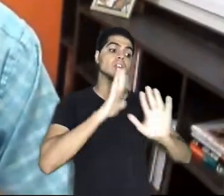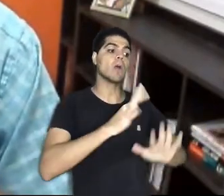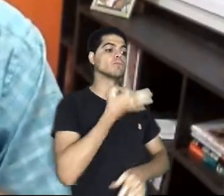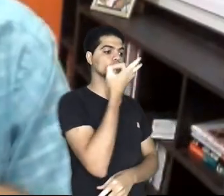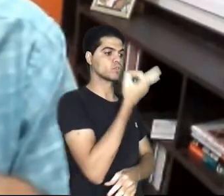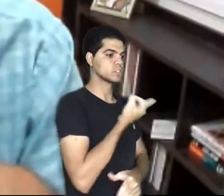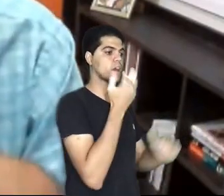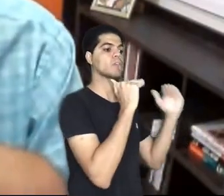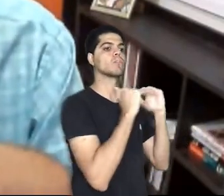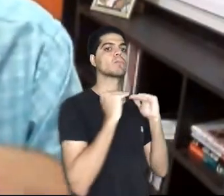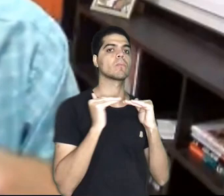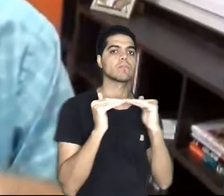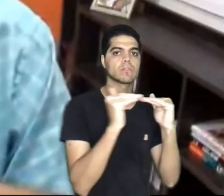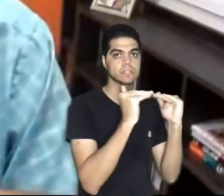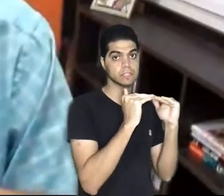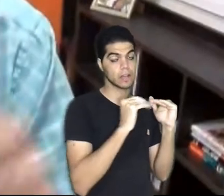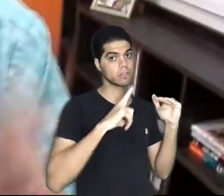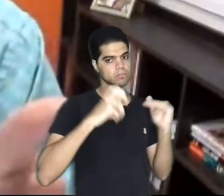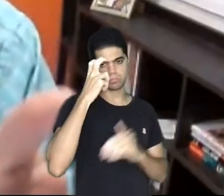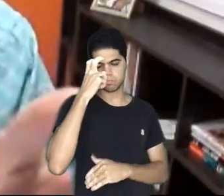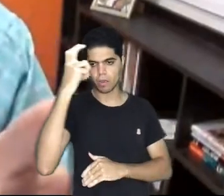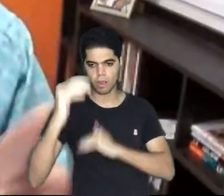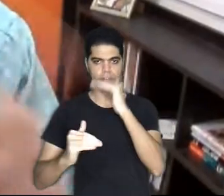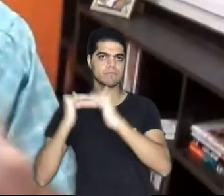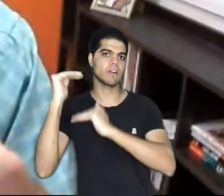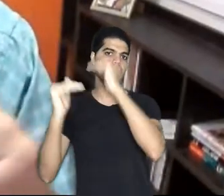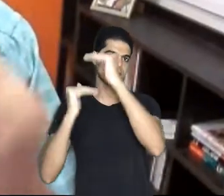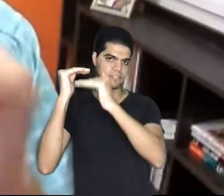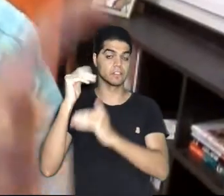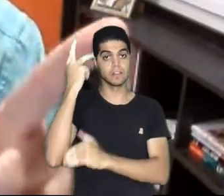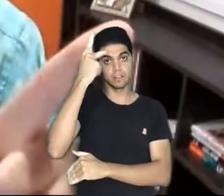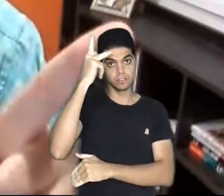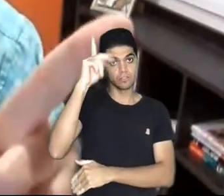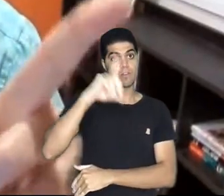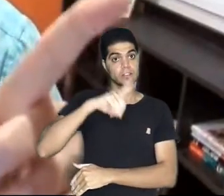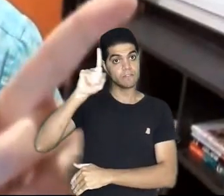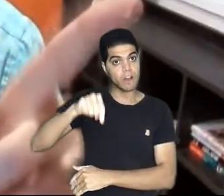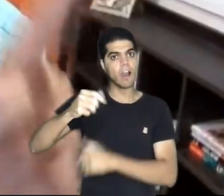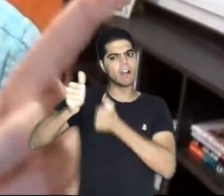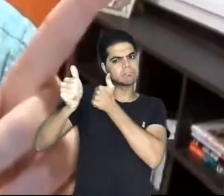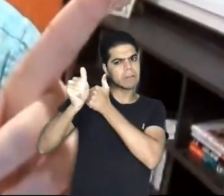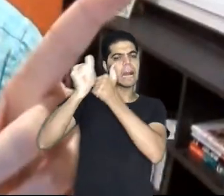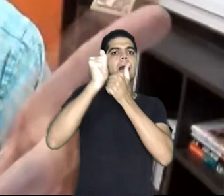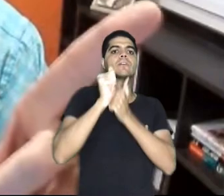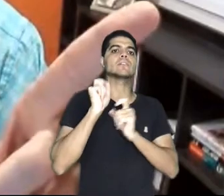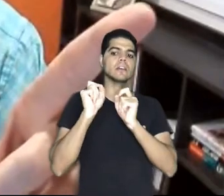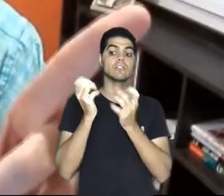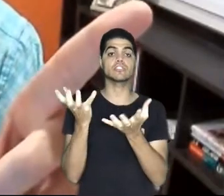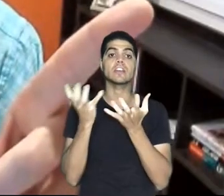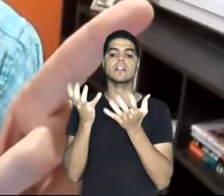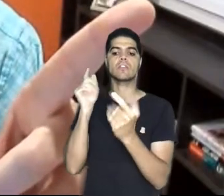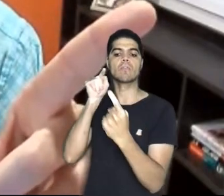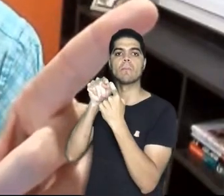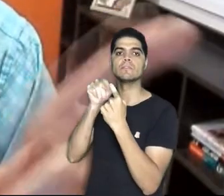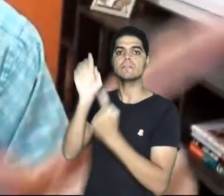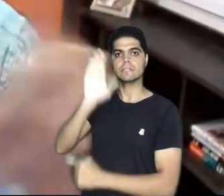certos consensos para que esse conhecimento avance. Nesse sentido, a história se aproxima de uma ciência, embora ela